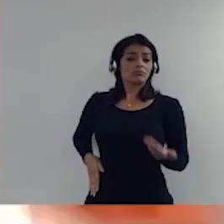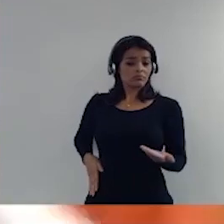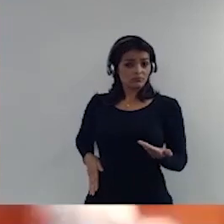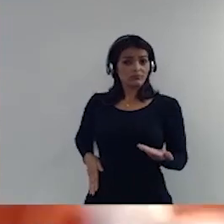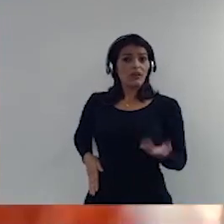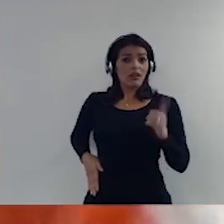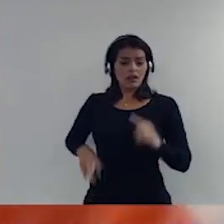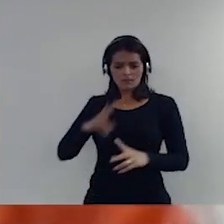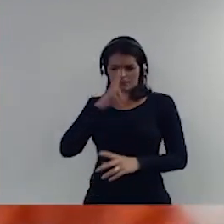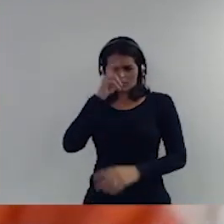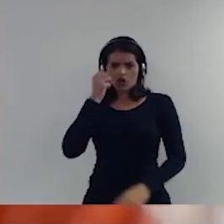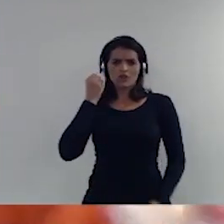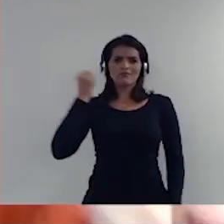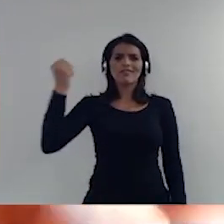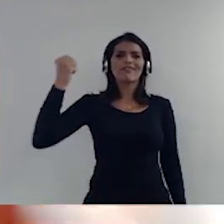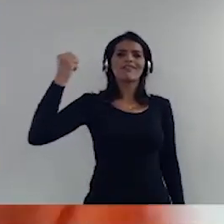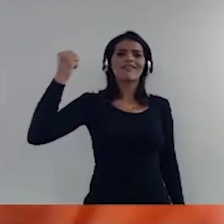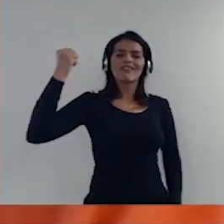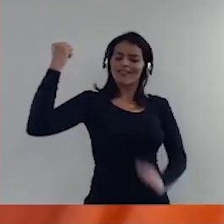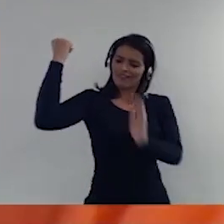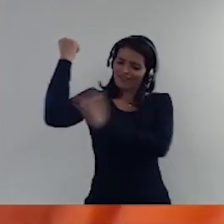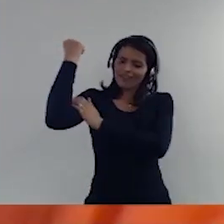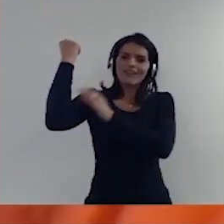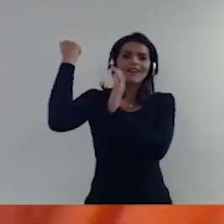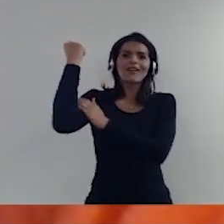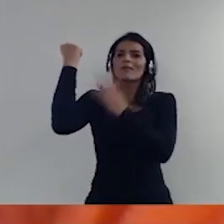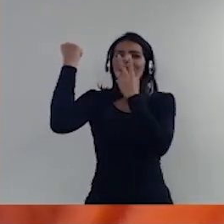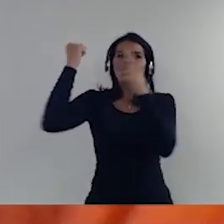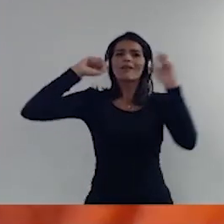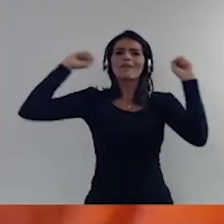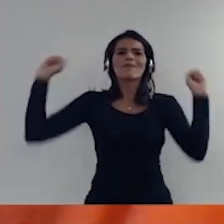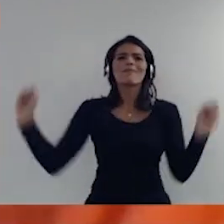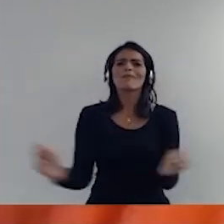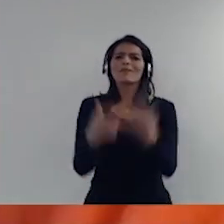esse empoderamento, isso é milagroso,